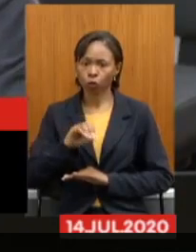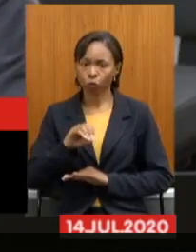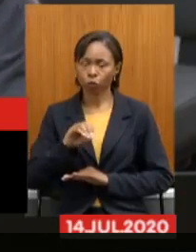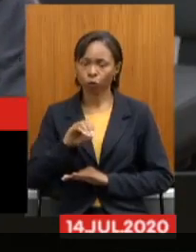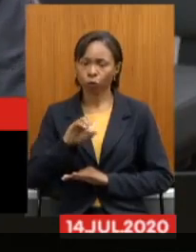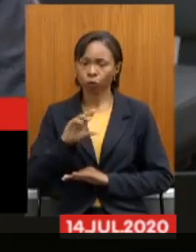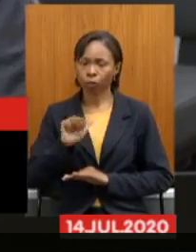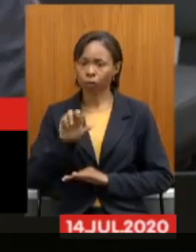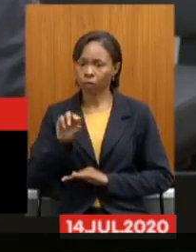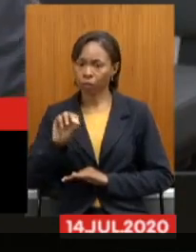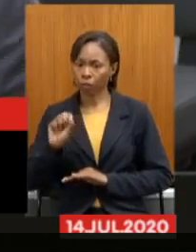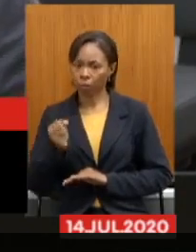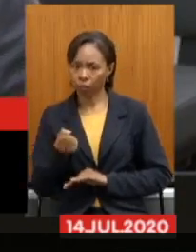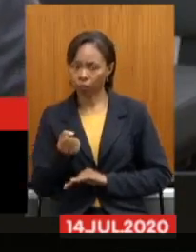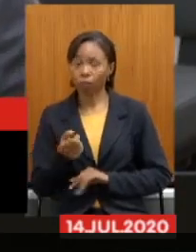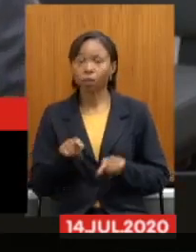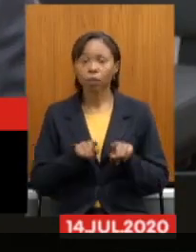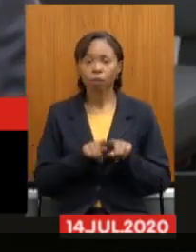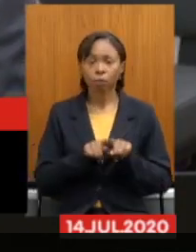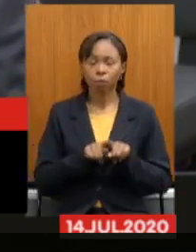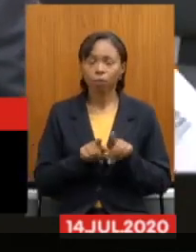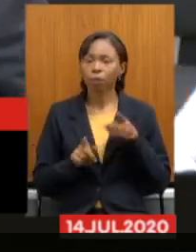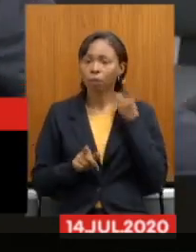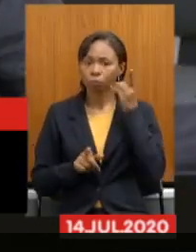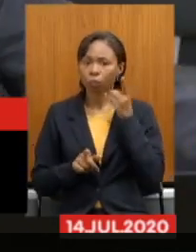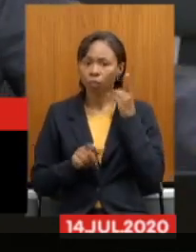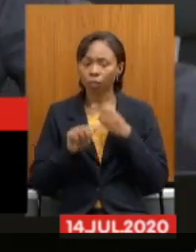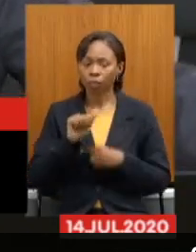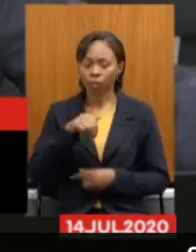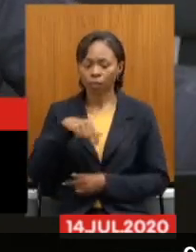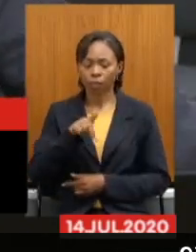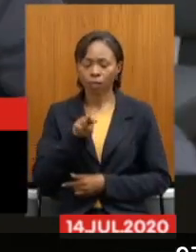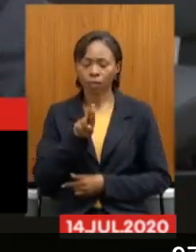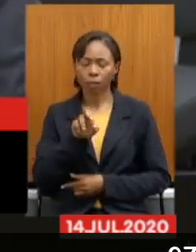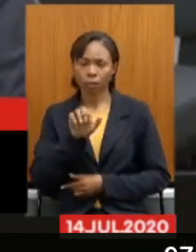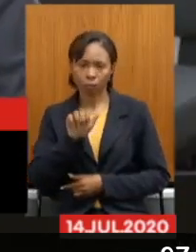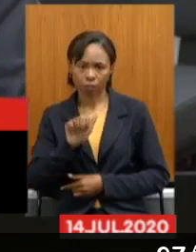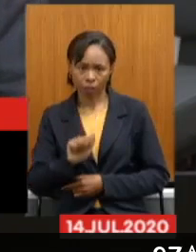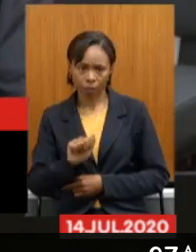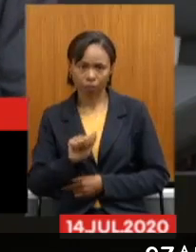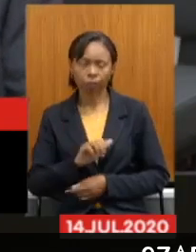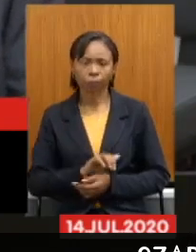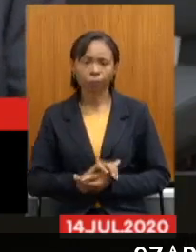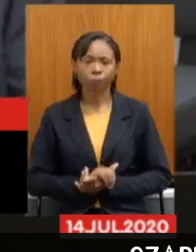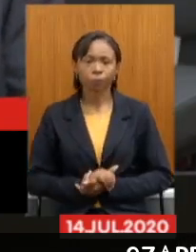da deputada Andréia de Jesus.